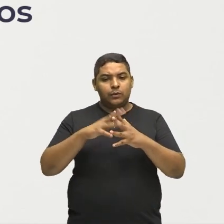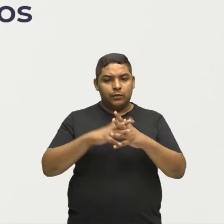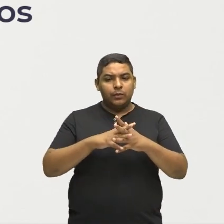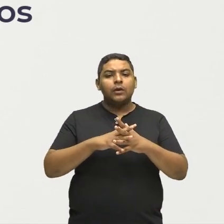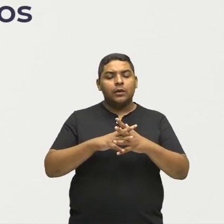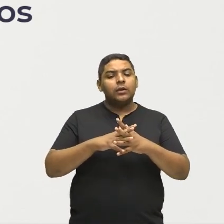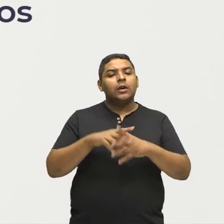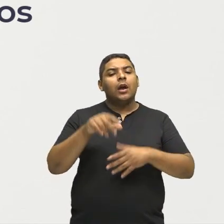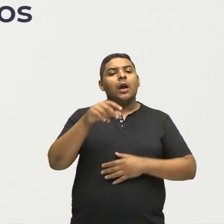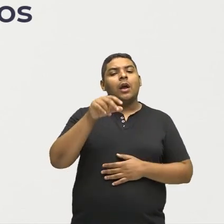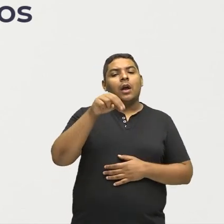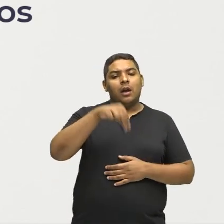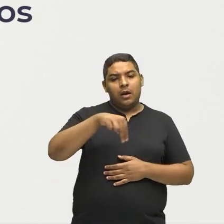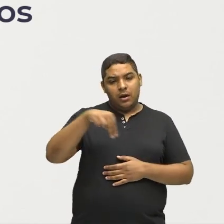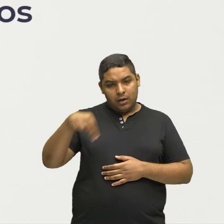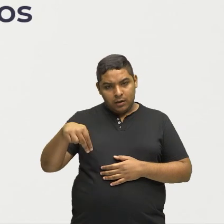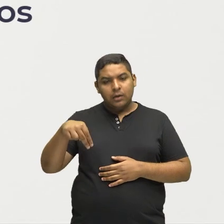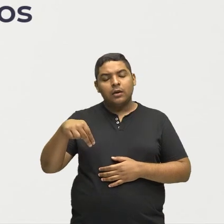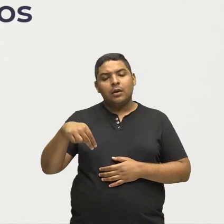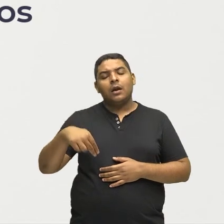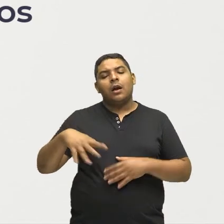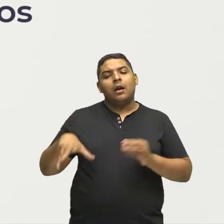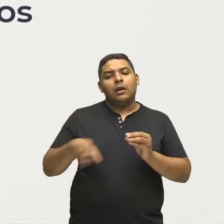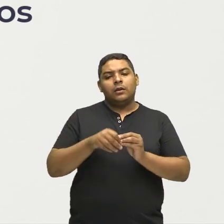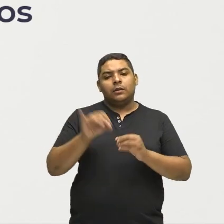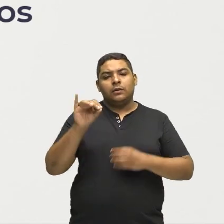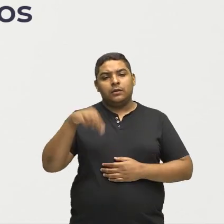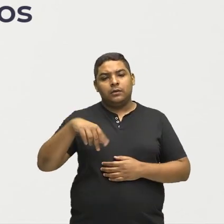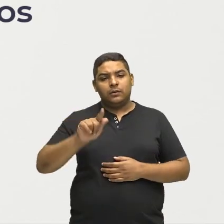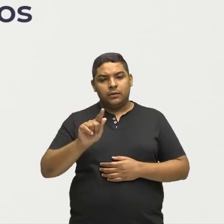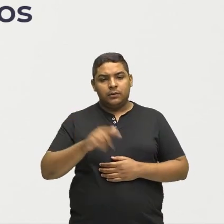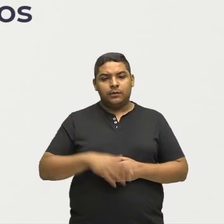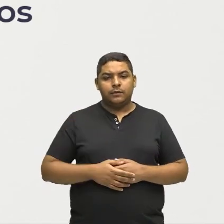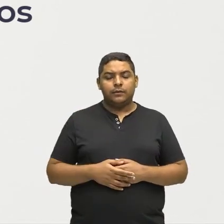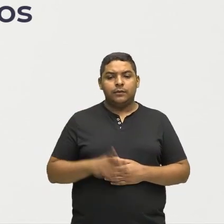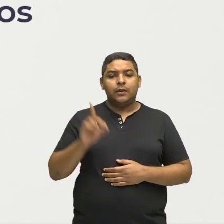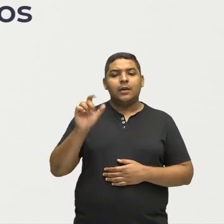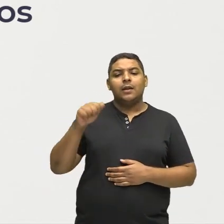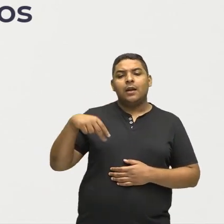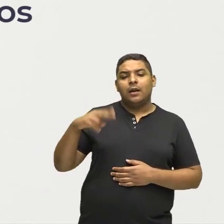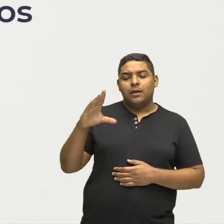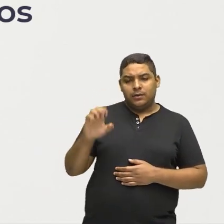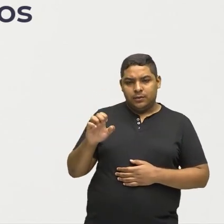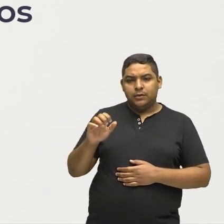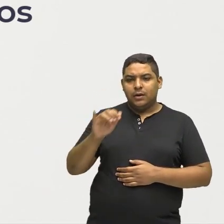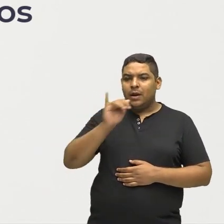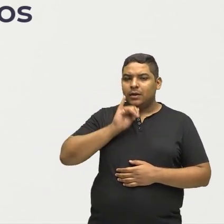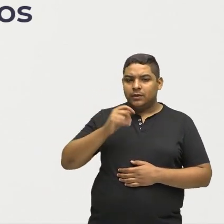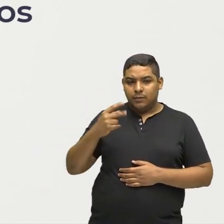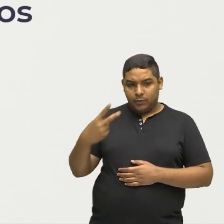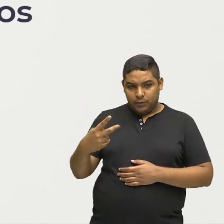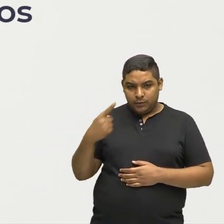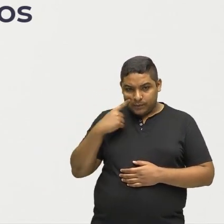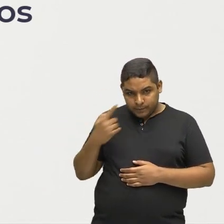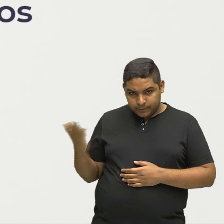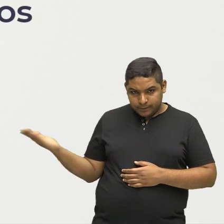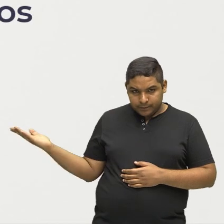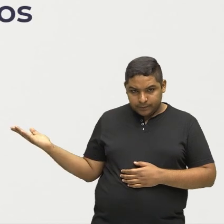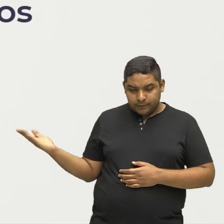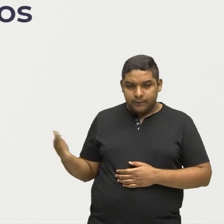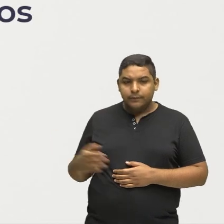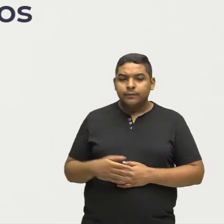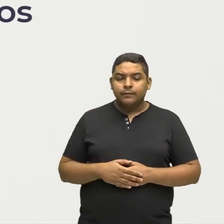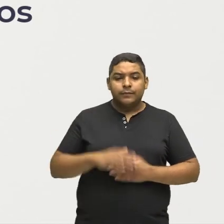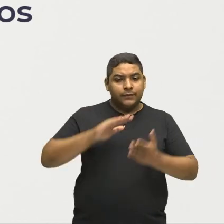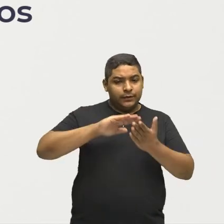acrescenta o ing. No caso do dancing, a base do verbo é o dance, eles terminam em E, tira-se